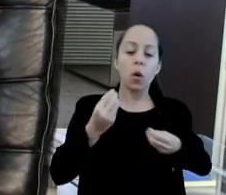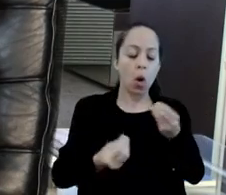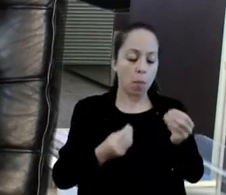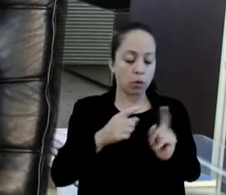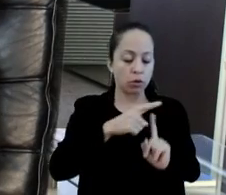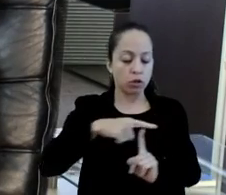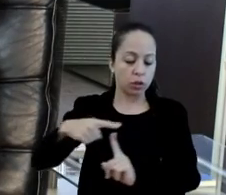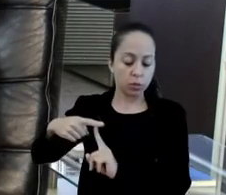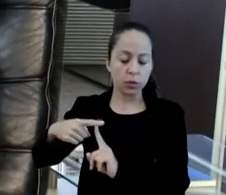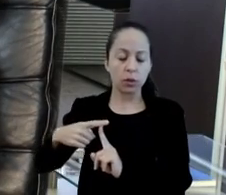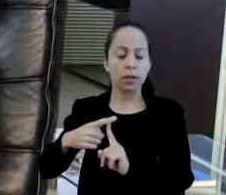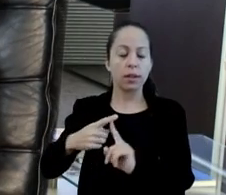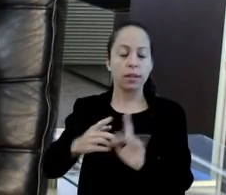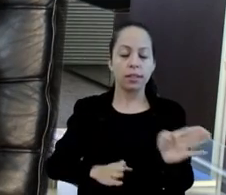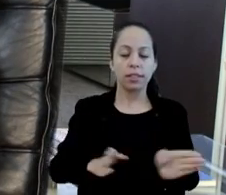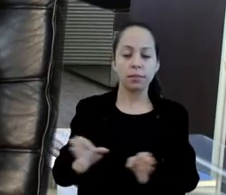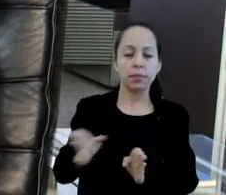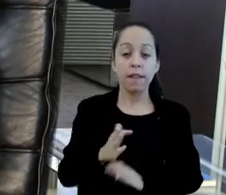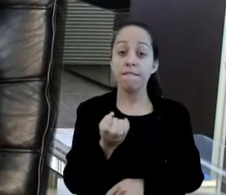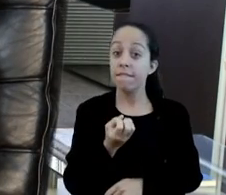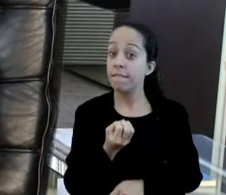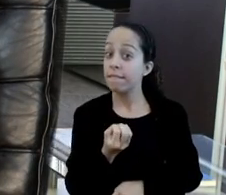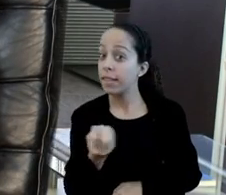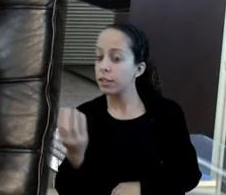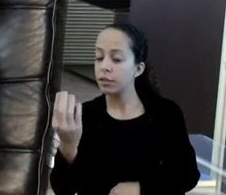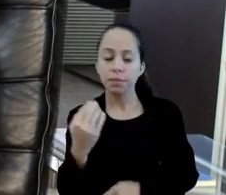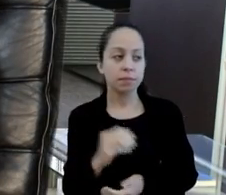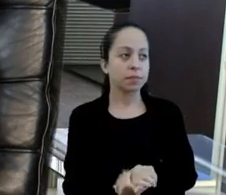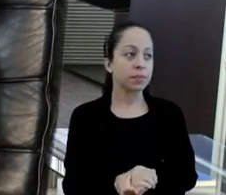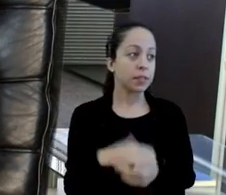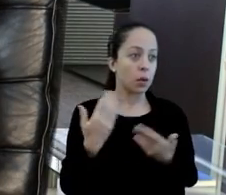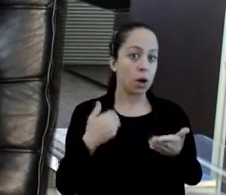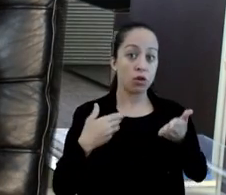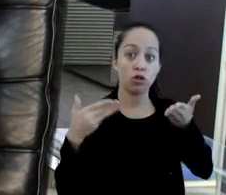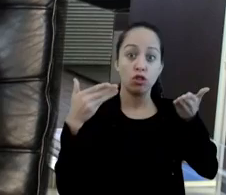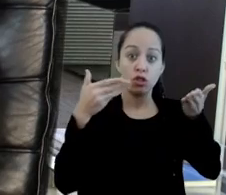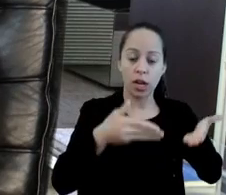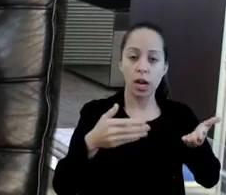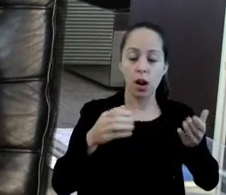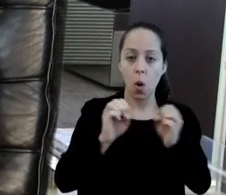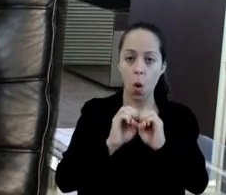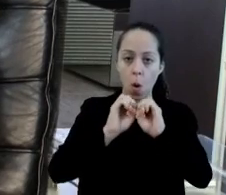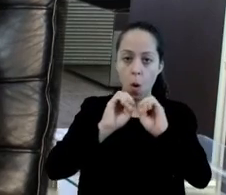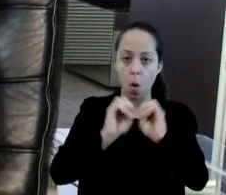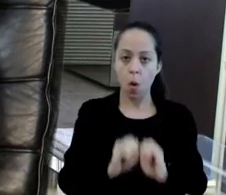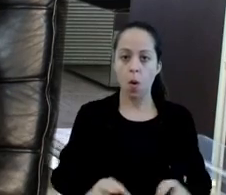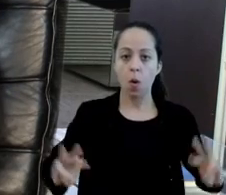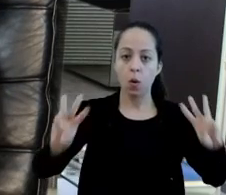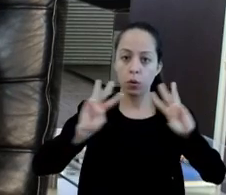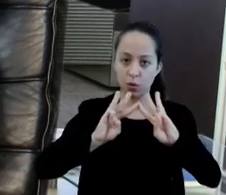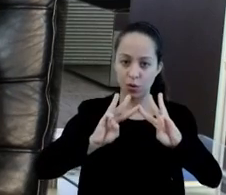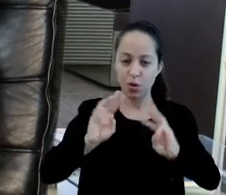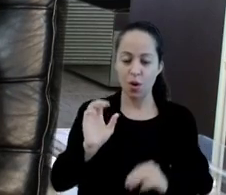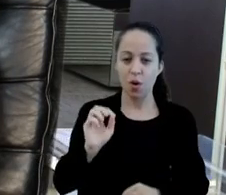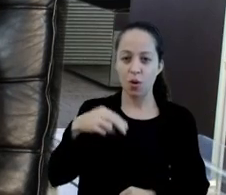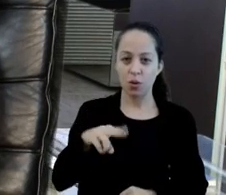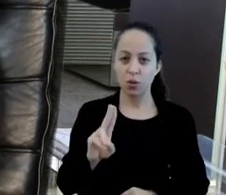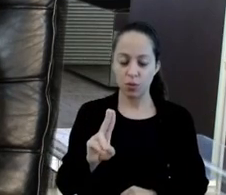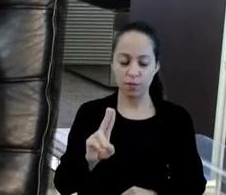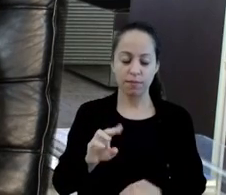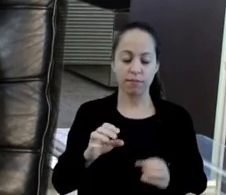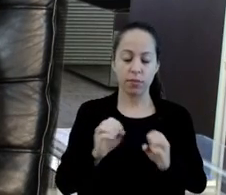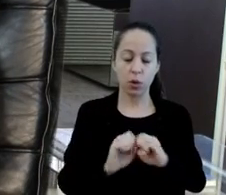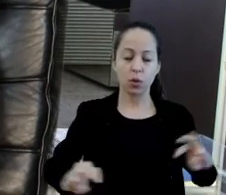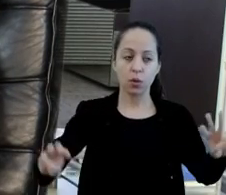eu presenteei lá ao secretário, né, da Inclusão e discutimos todos aqueles tipos